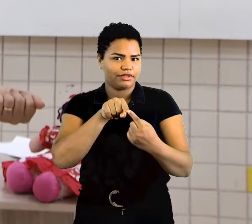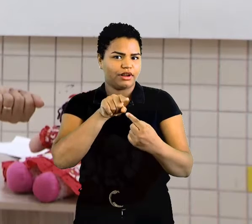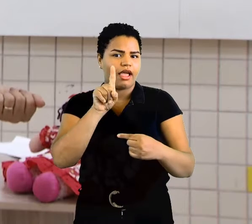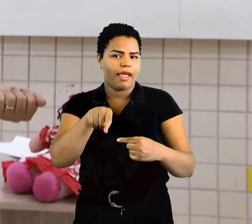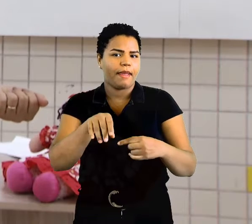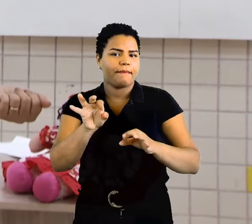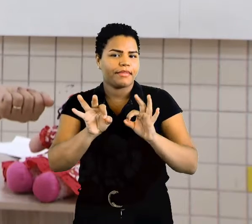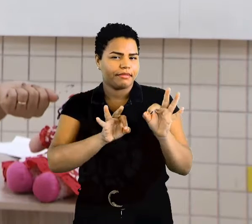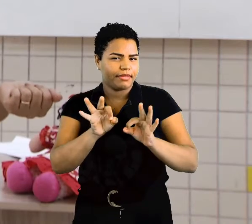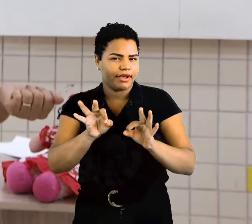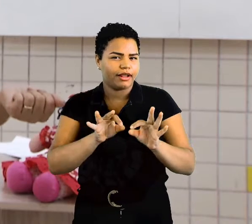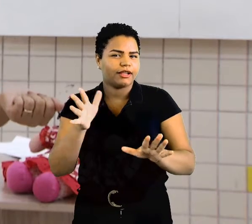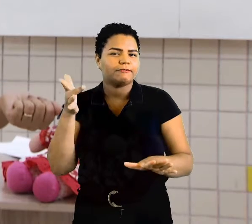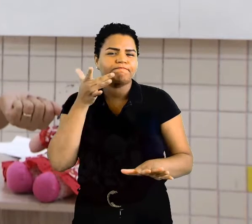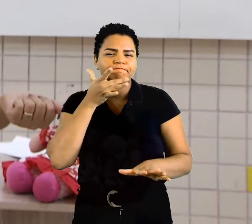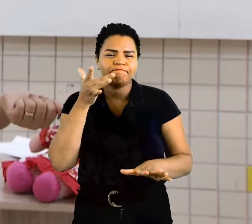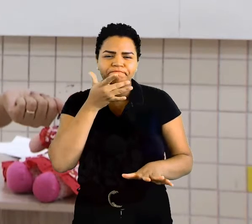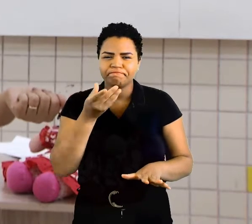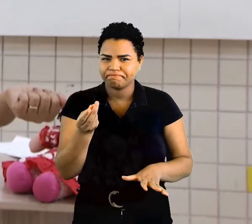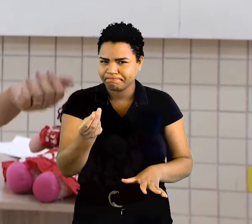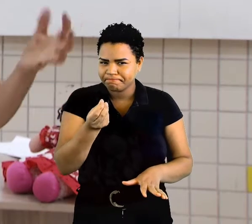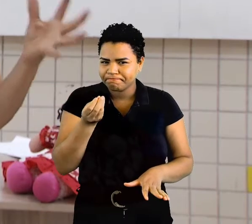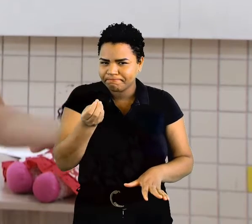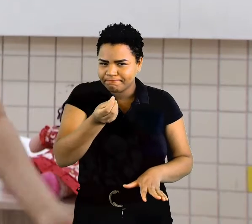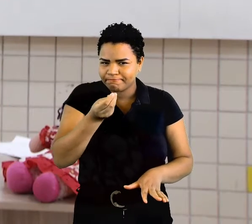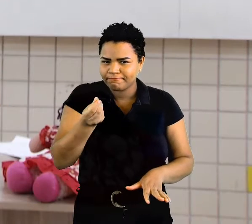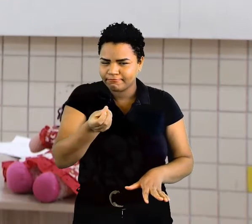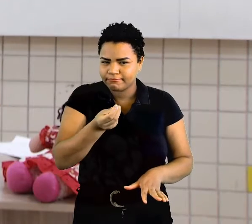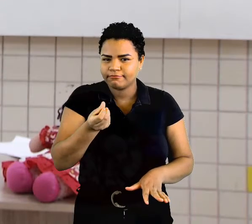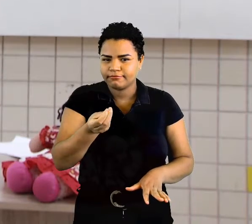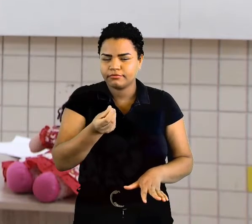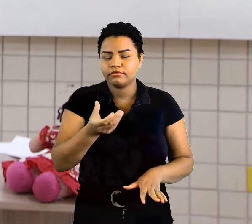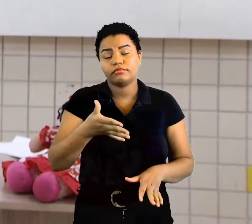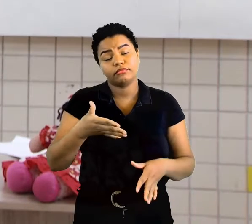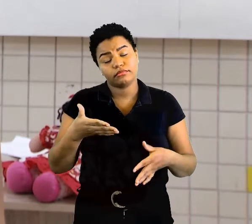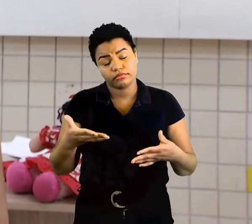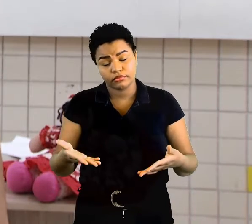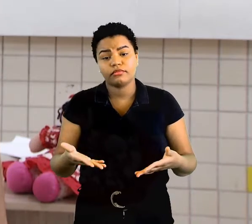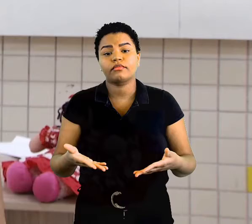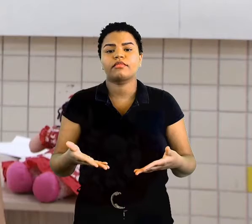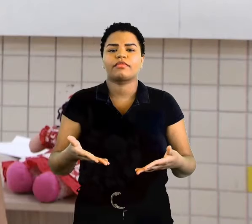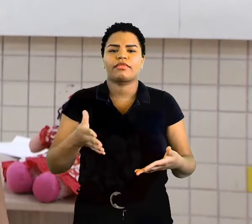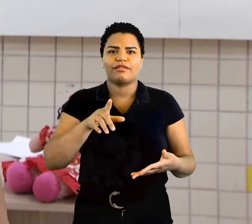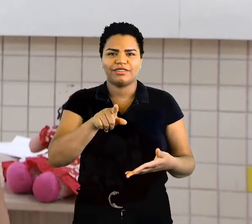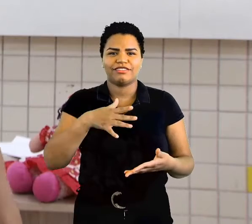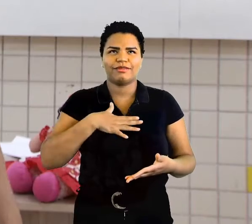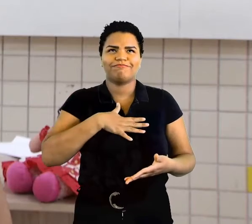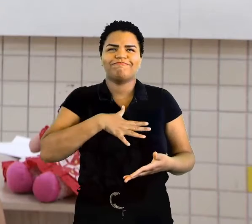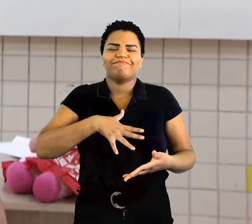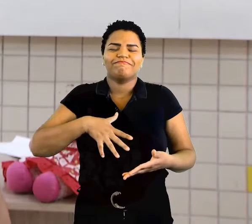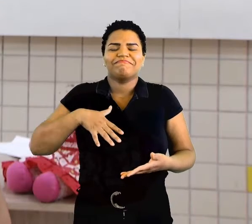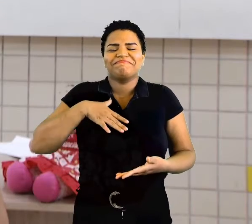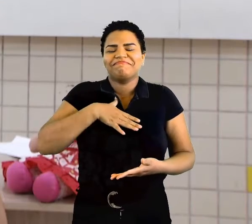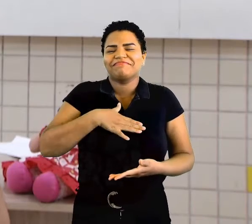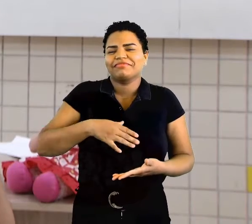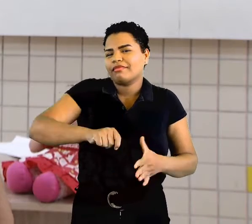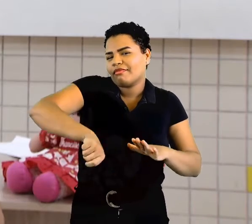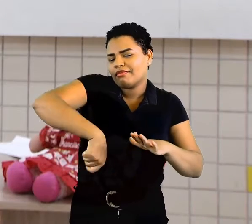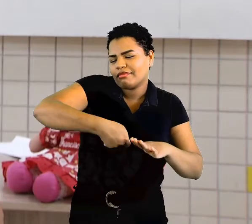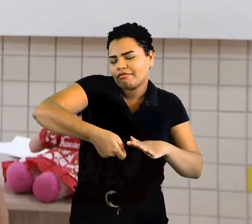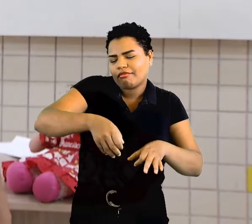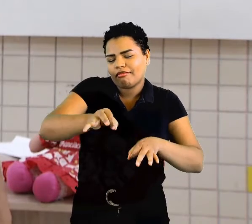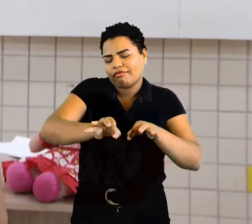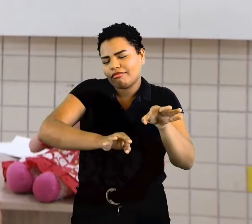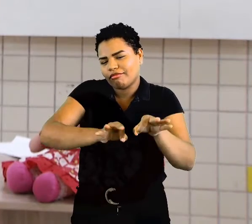fique saboroso, que fique gostoso. Porque assim você vai ter prazer de cozinhar, prazer de preparar